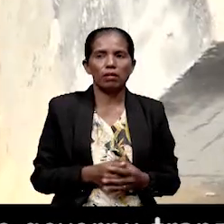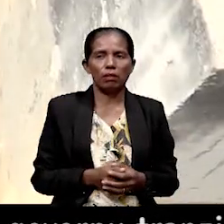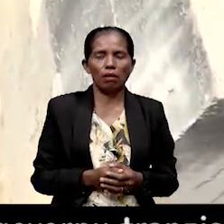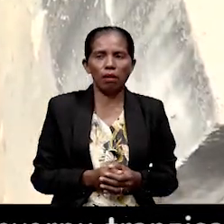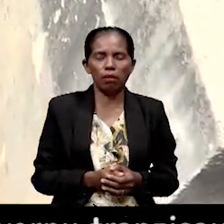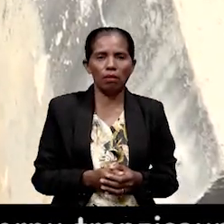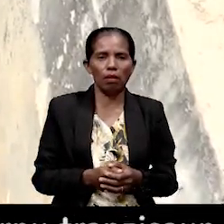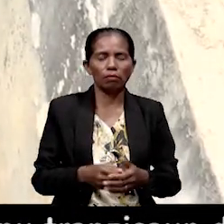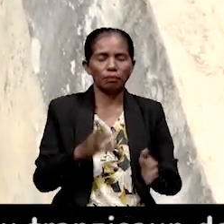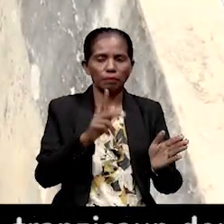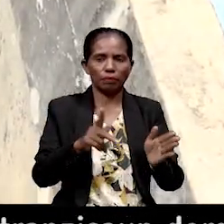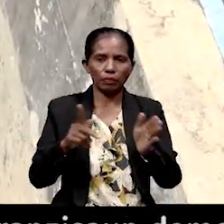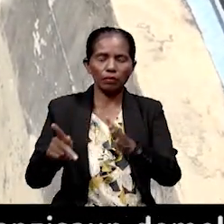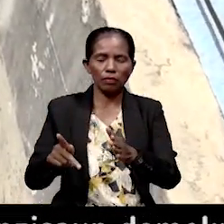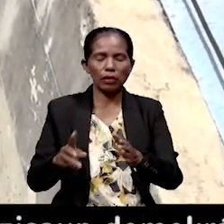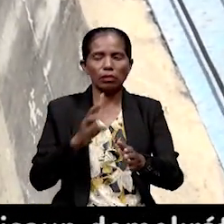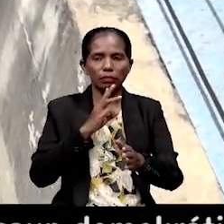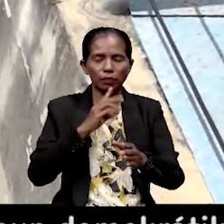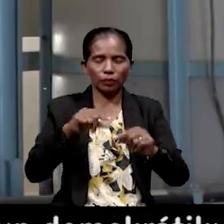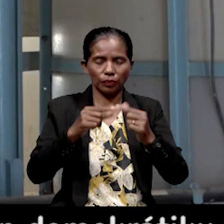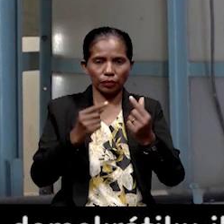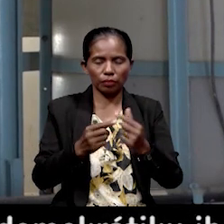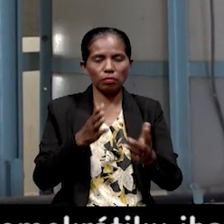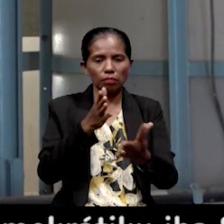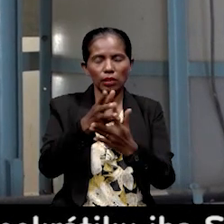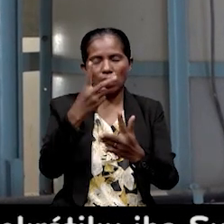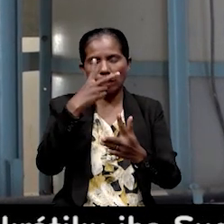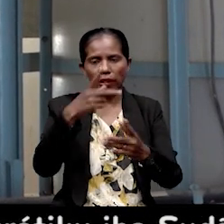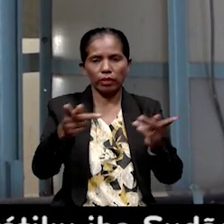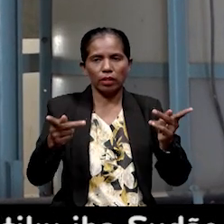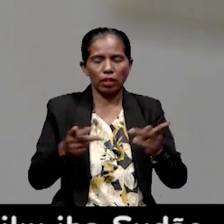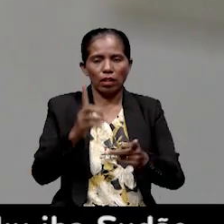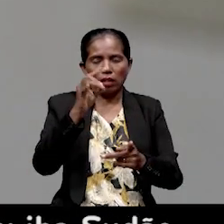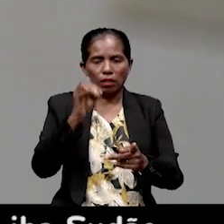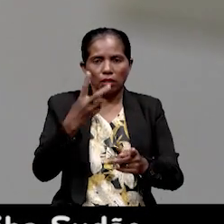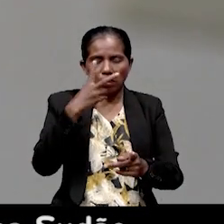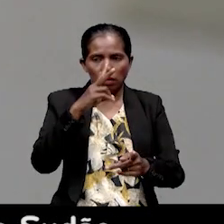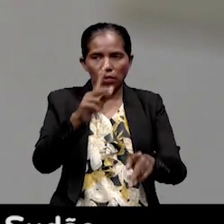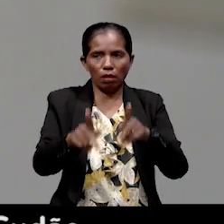ia tempo bada ke equipa técnico be Timor Leste se ita masai bairo ia dilaran ho di controla